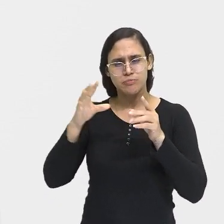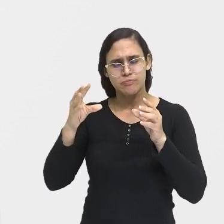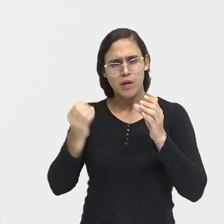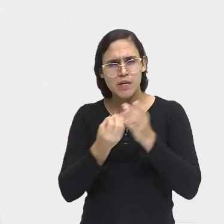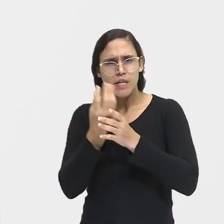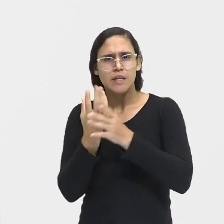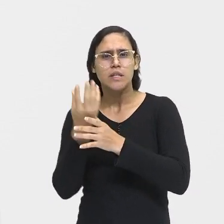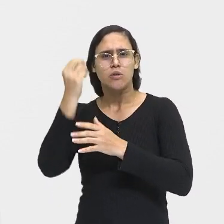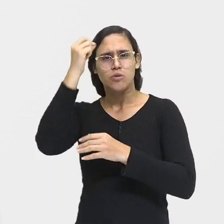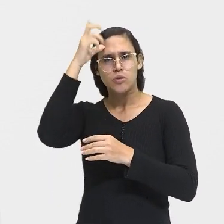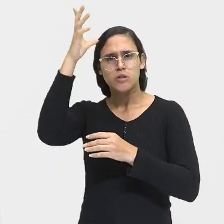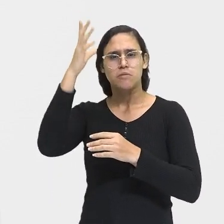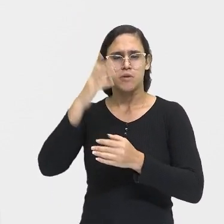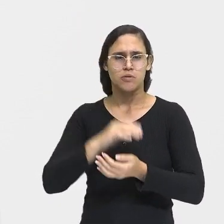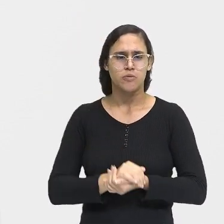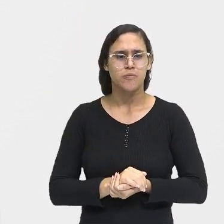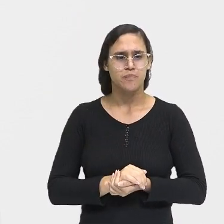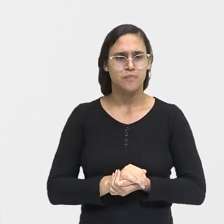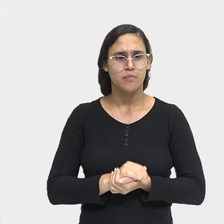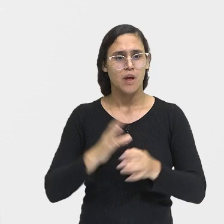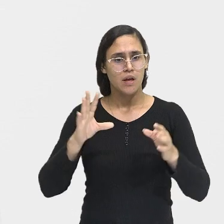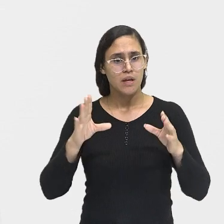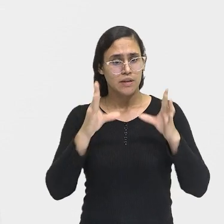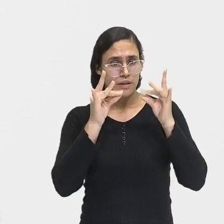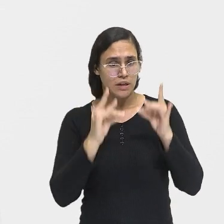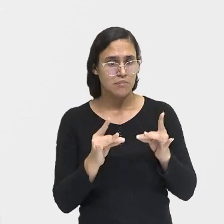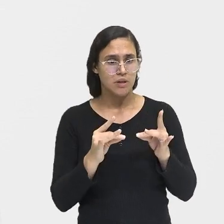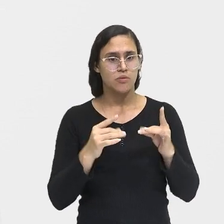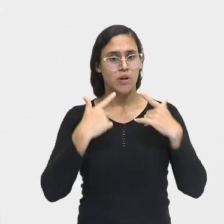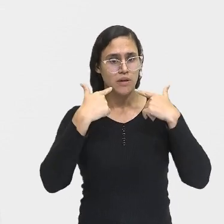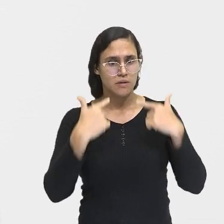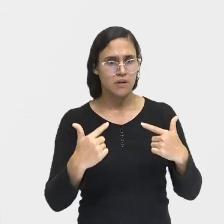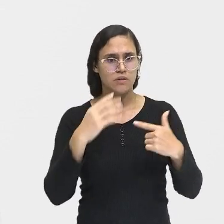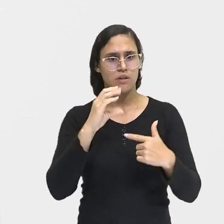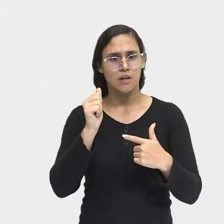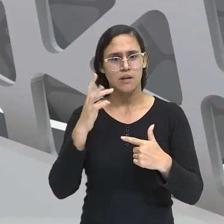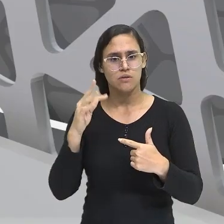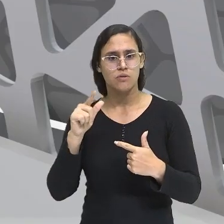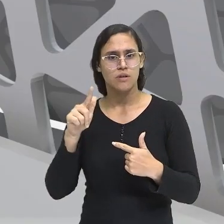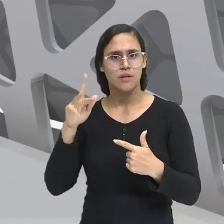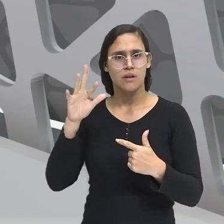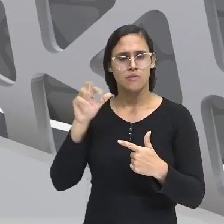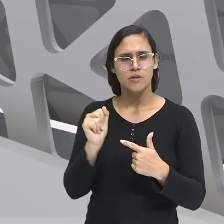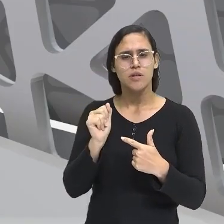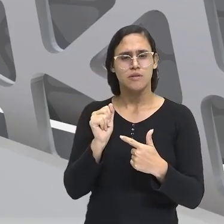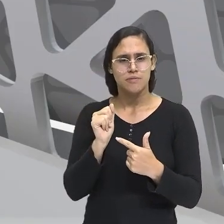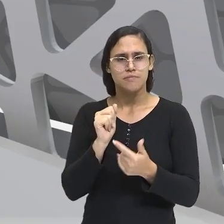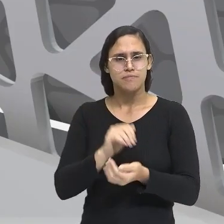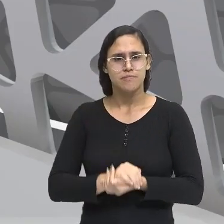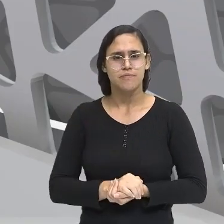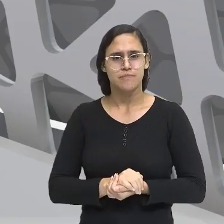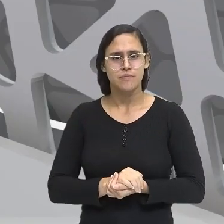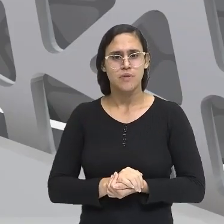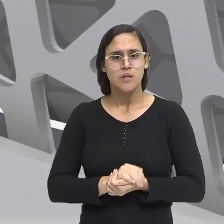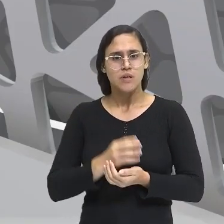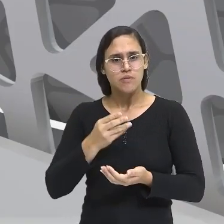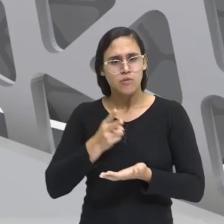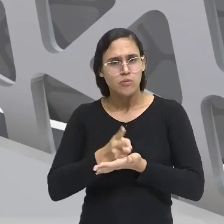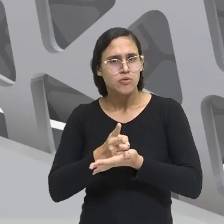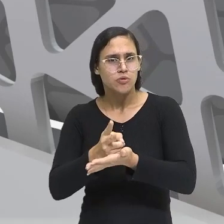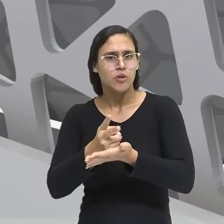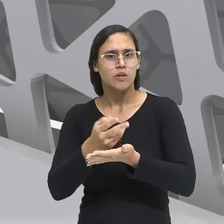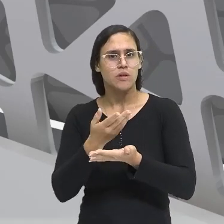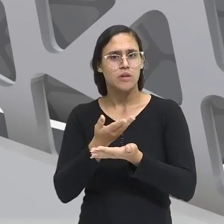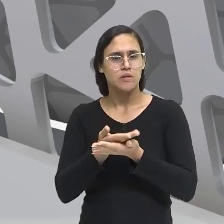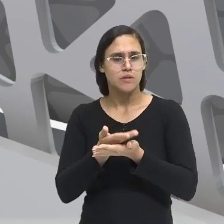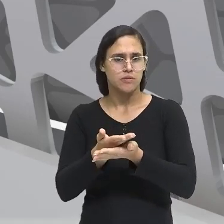desse objeto de conhecimento, linguagens cartográficas. Feita a apresentação do objeto de conhecimento da nossa aula, vamos ao